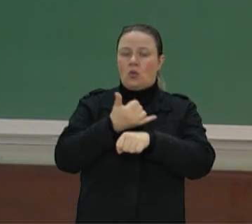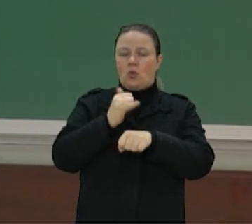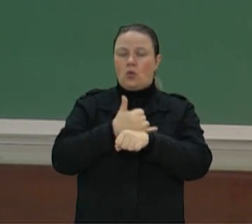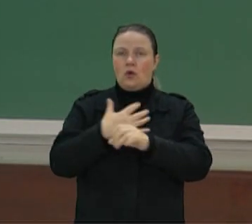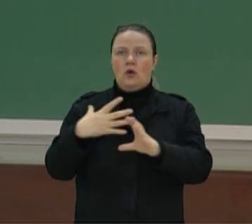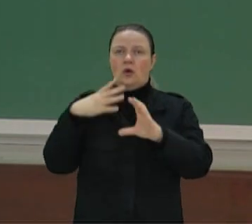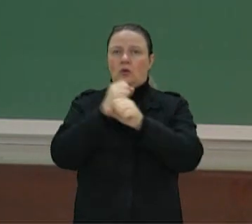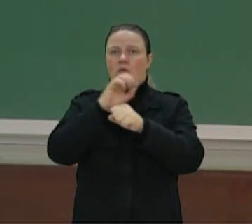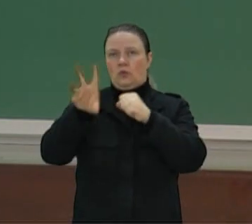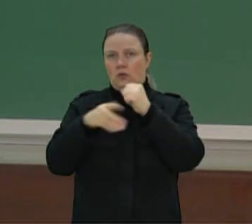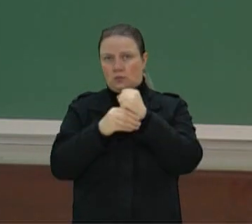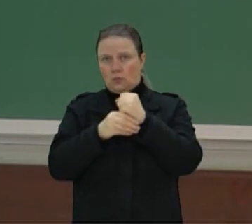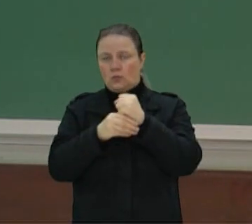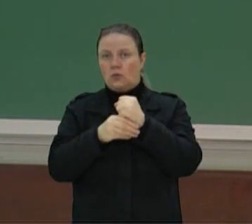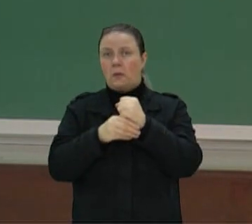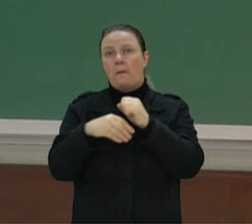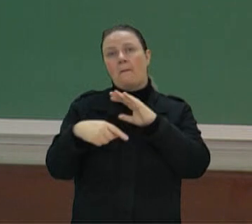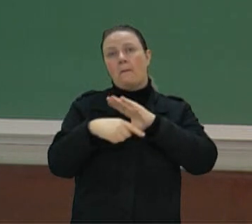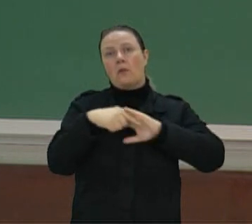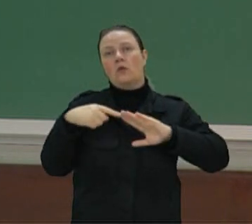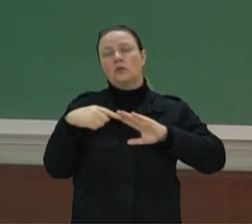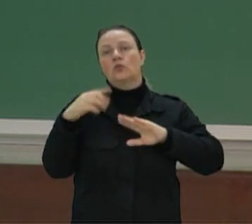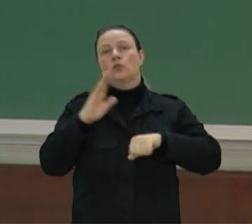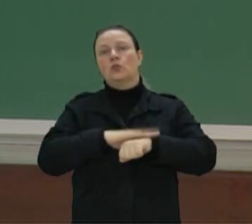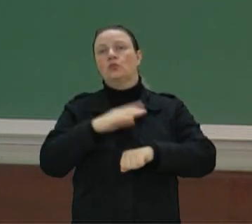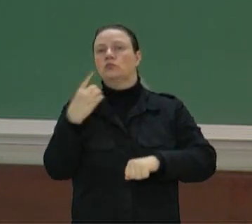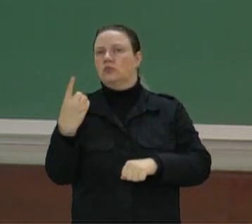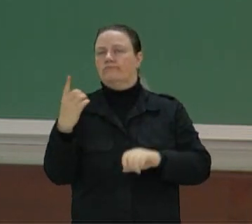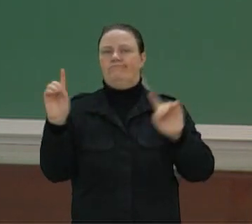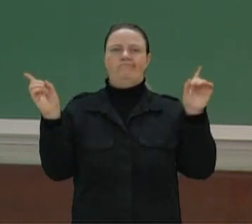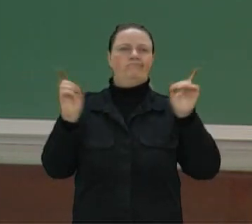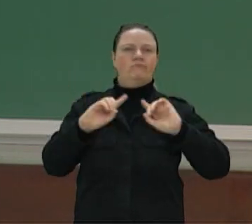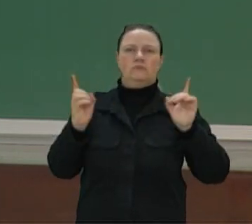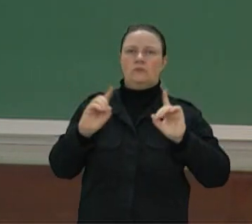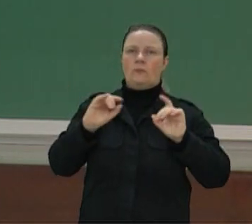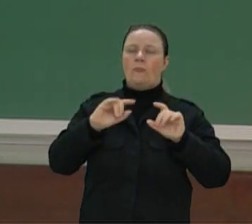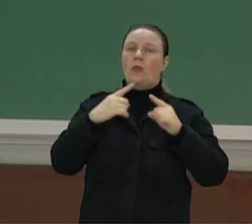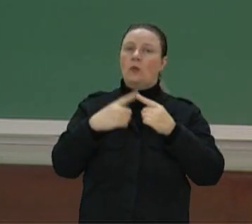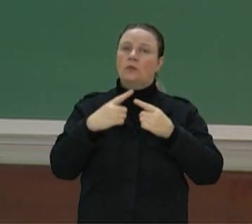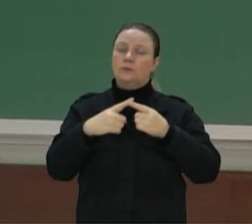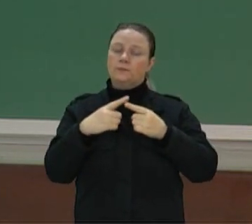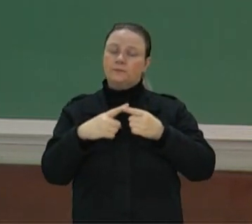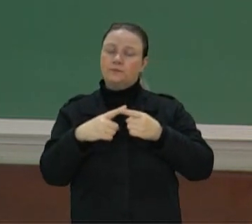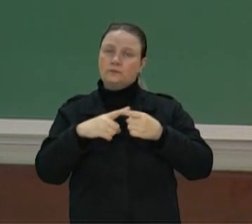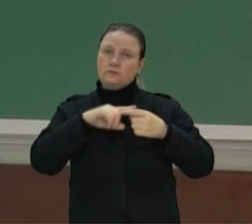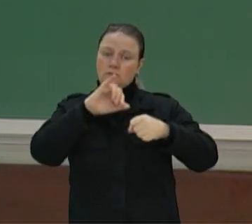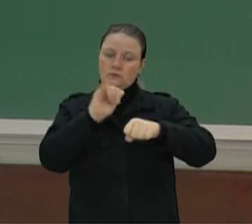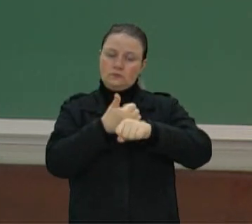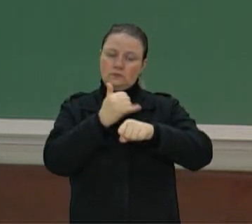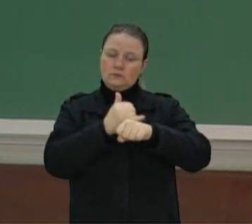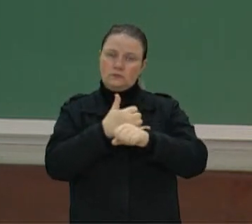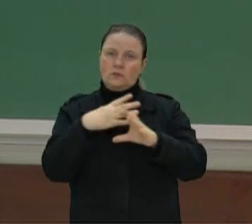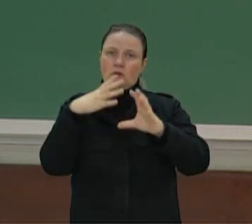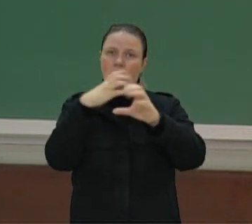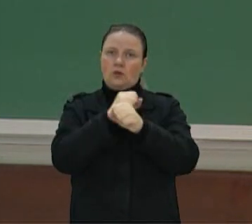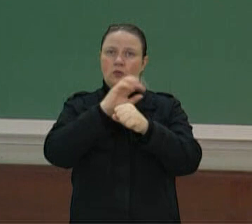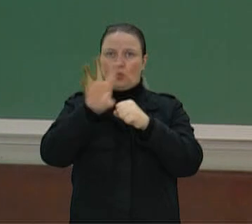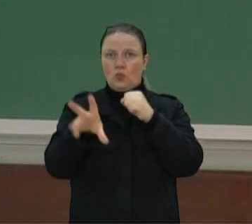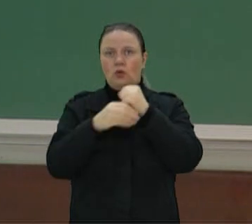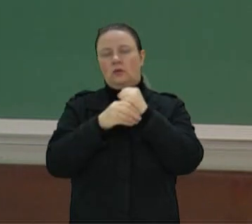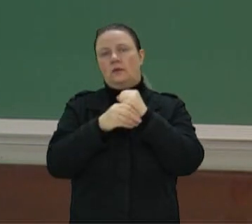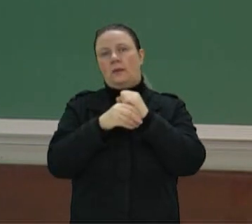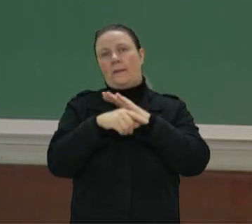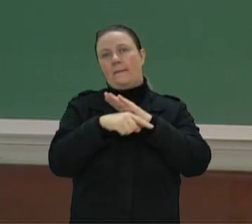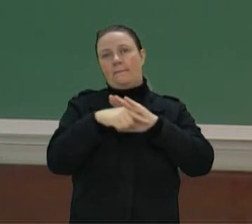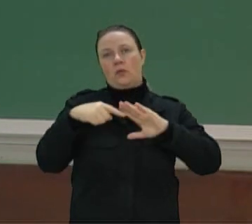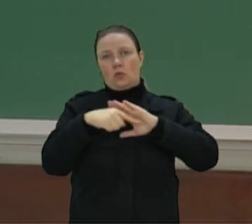for menor do que esse tempo 1? Não, porque o juros composto, essa curva, é menor que o juros simples.